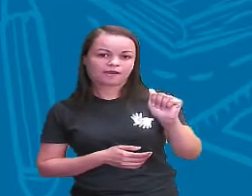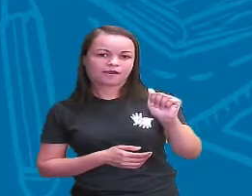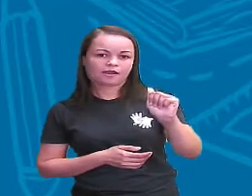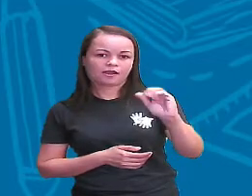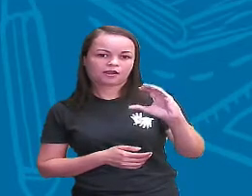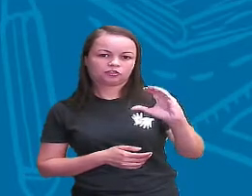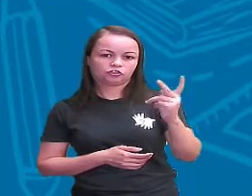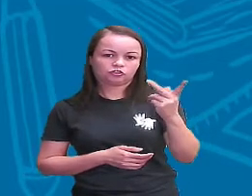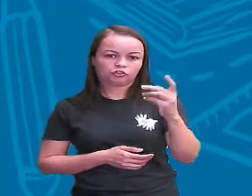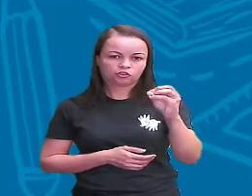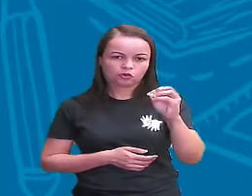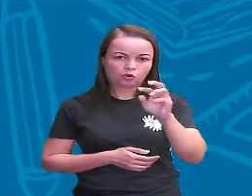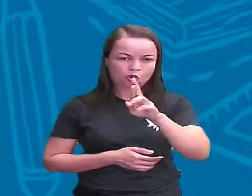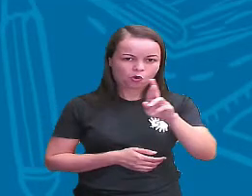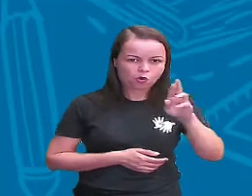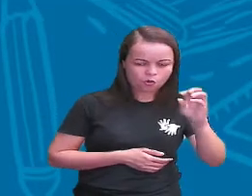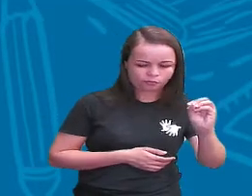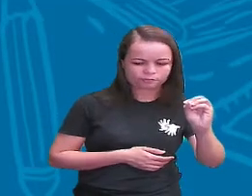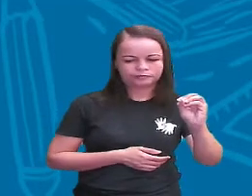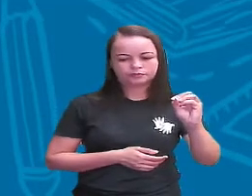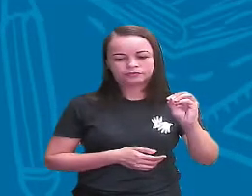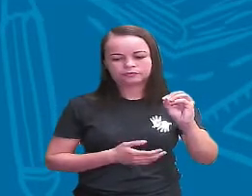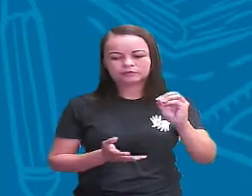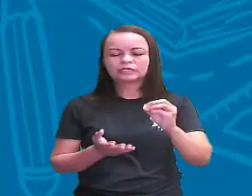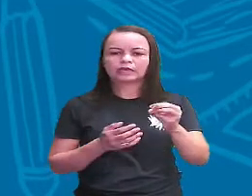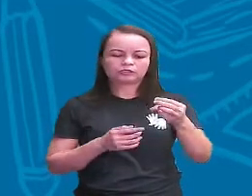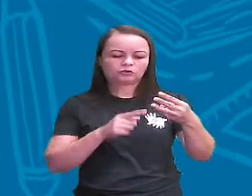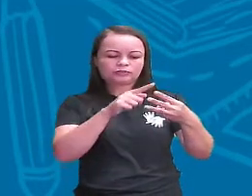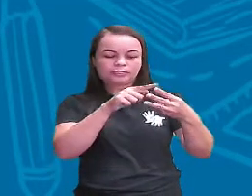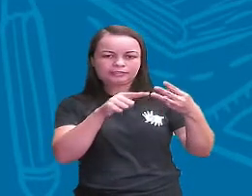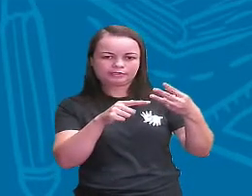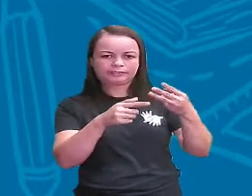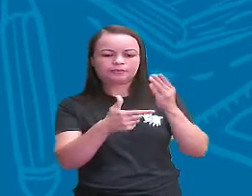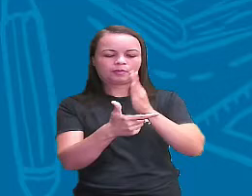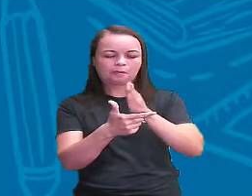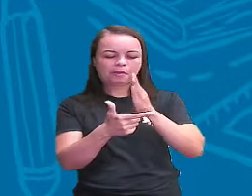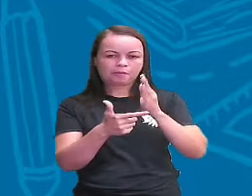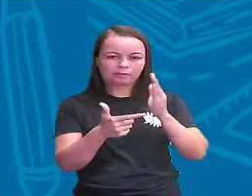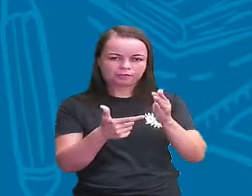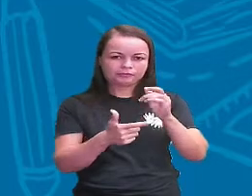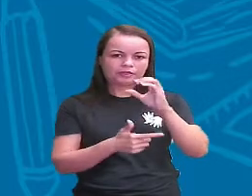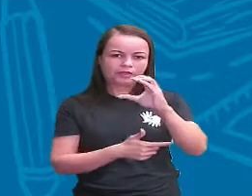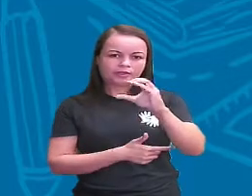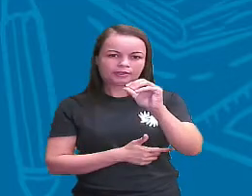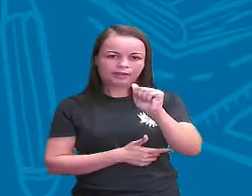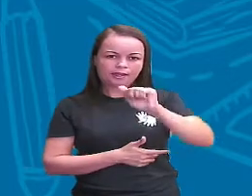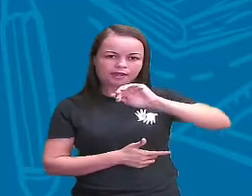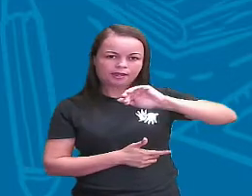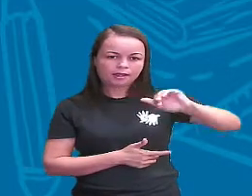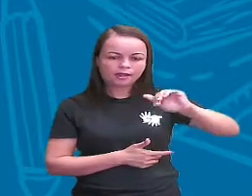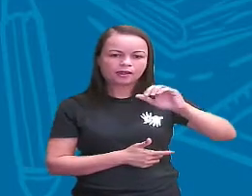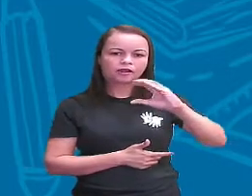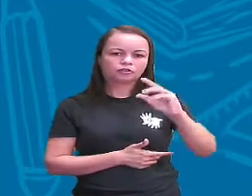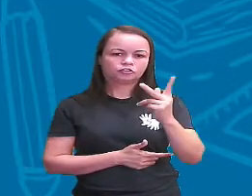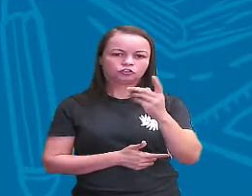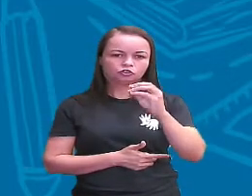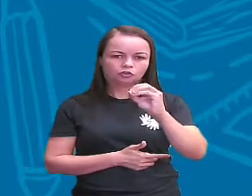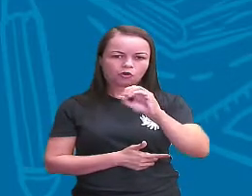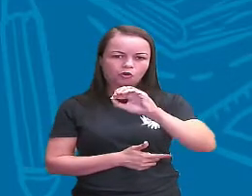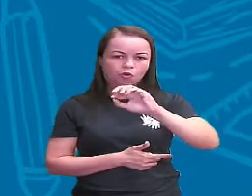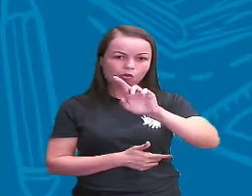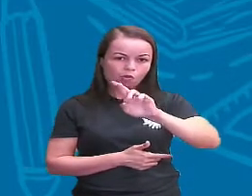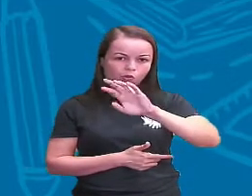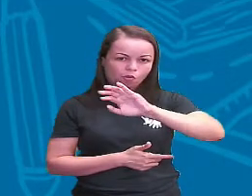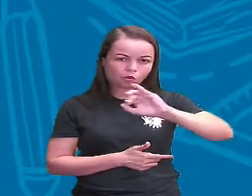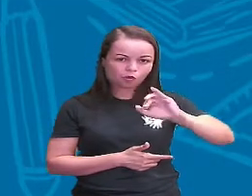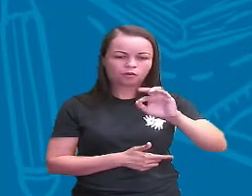cachorro, 3 sílabas. Se eu for separar, eu tenho 3 sílabas. Então, quando eu chamo, vamos chamar o nome